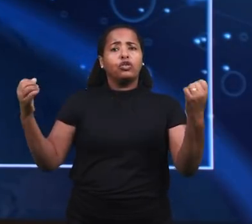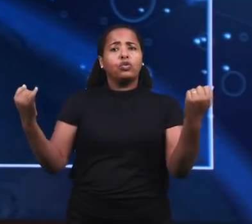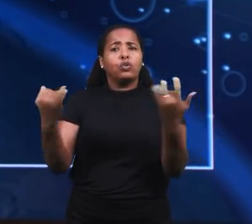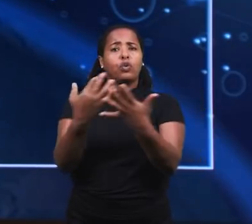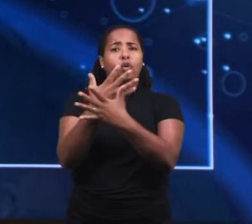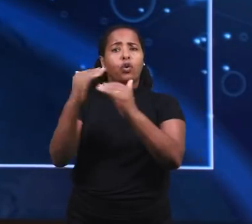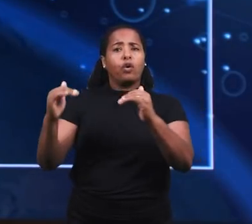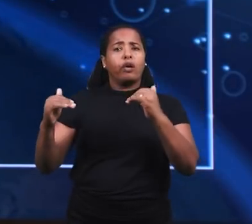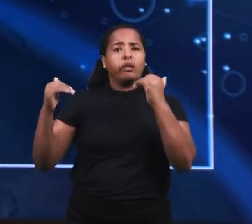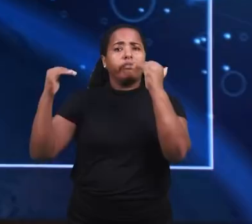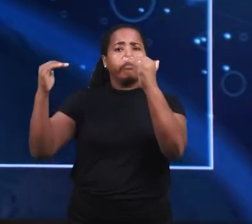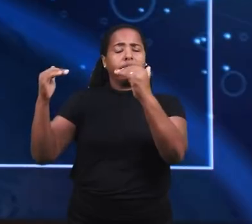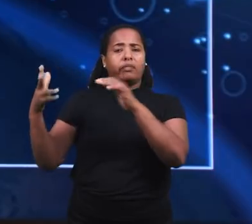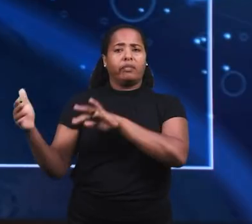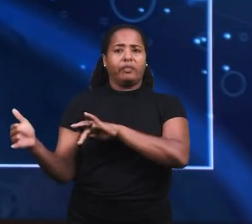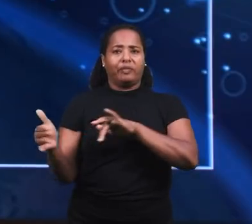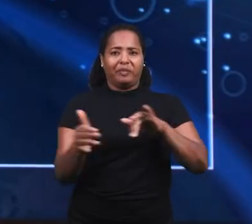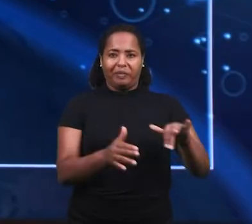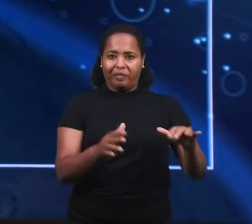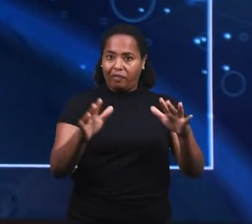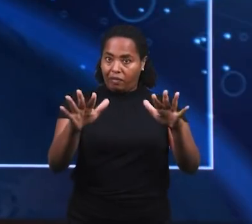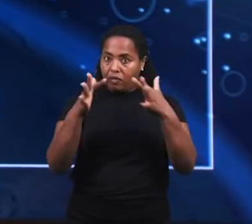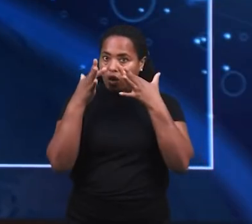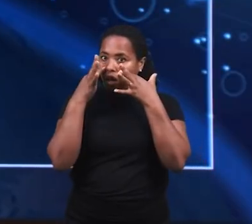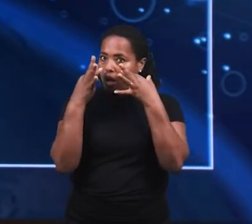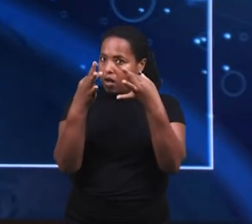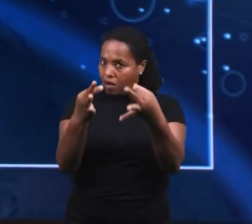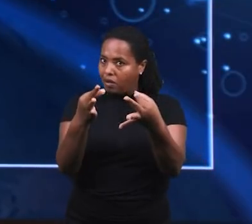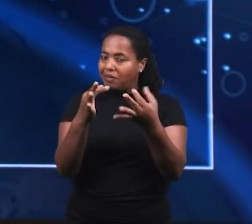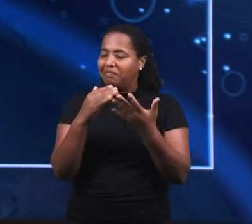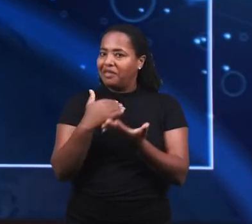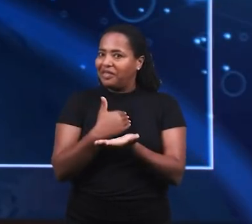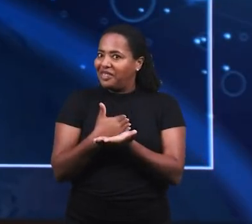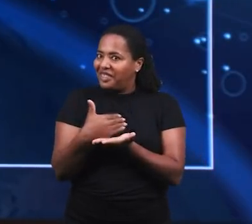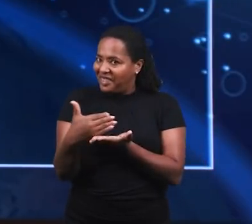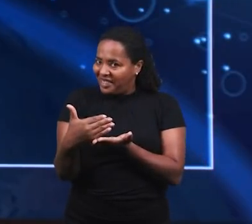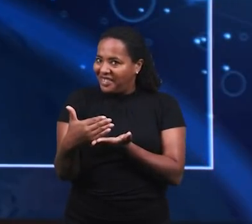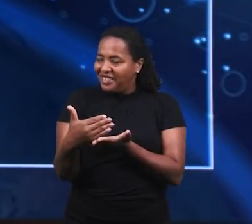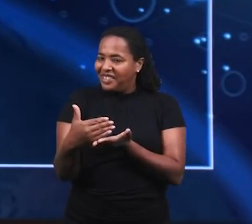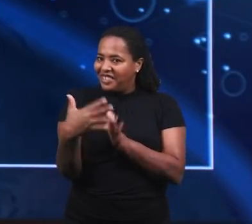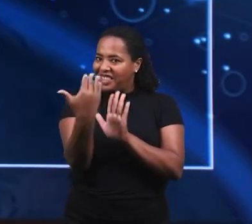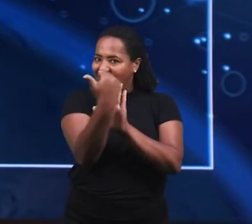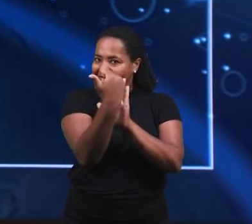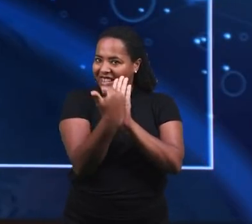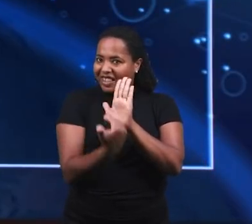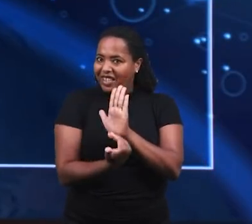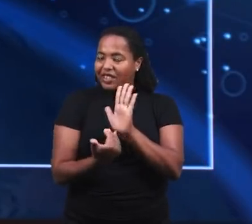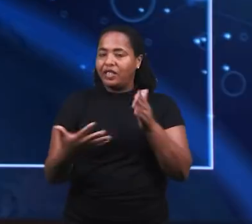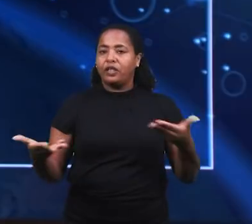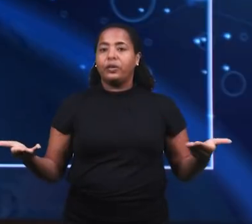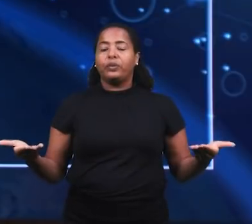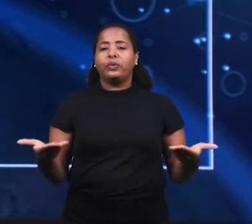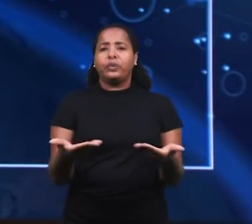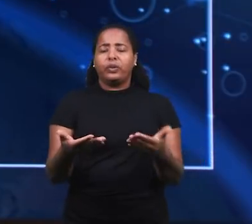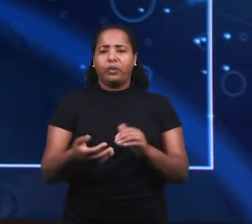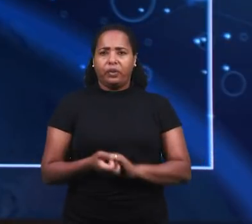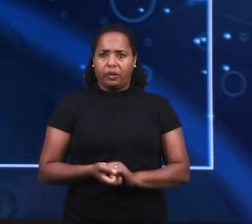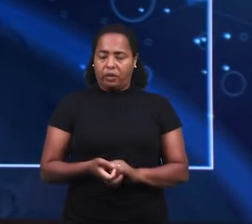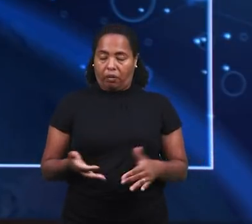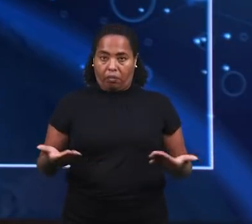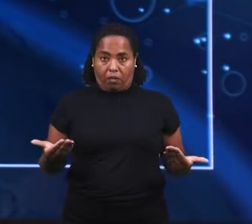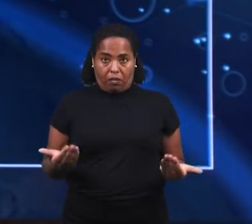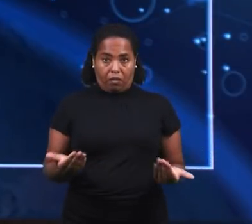Ele é digno de toda honra e de toda glória. Nós agora queremos convidar a sua atenção para nós darmos início à